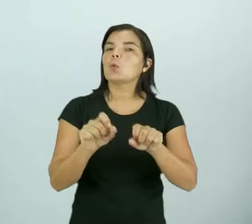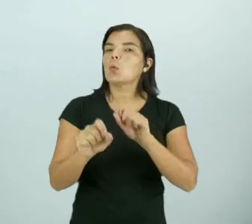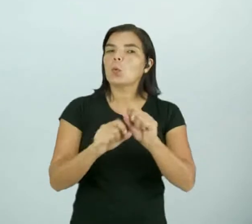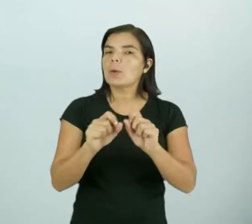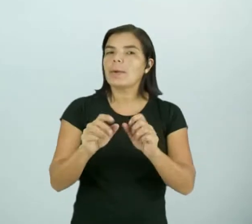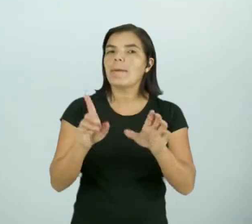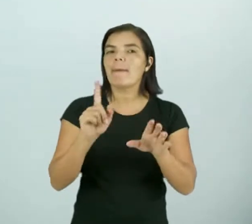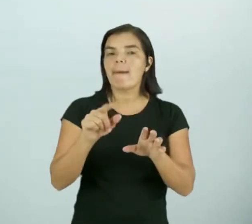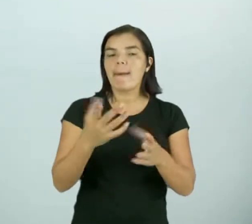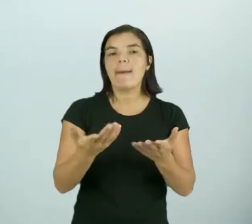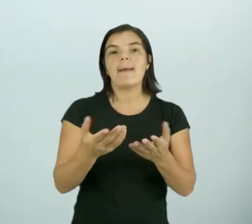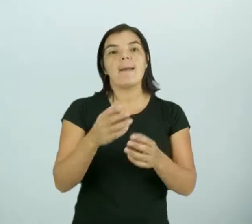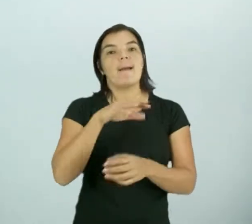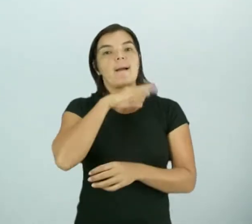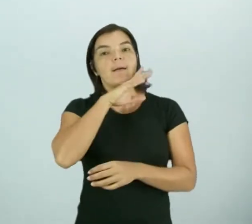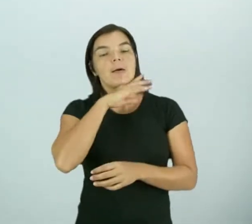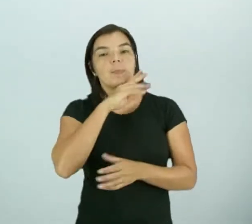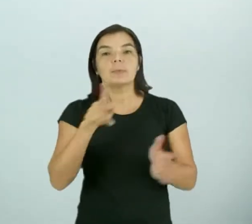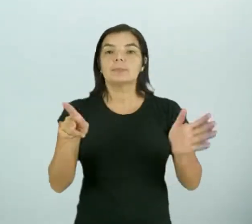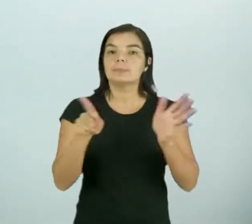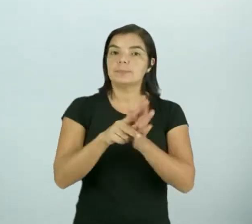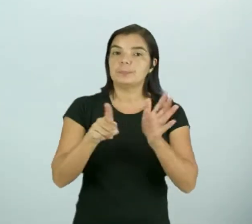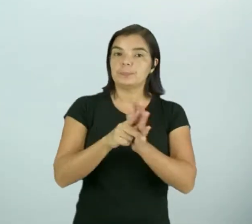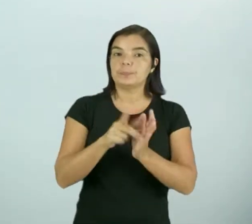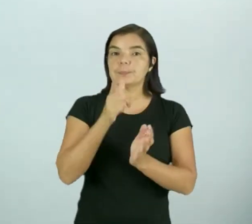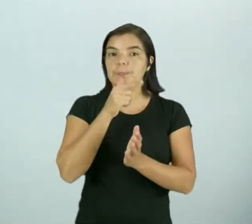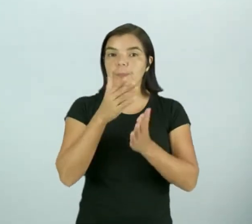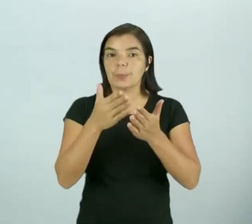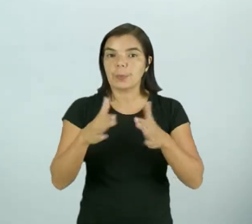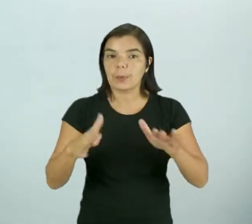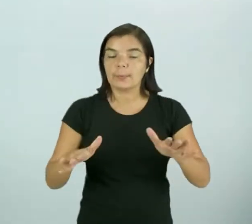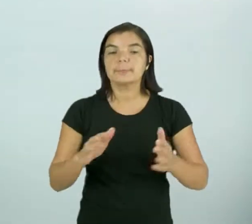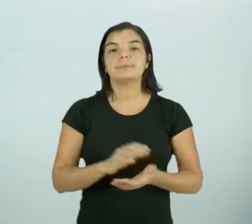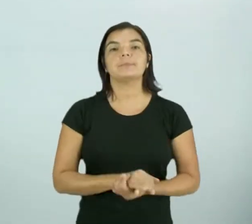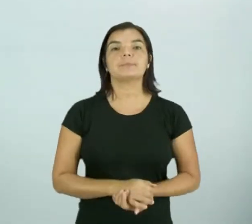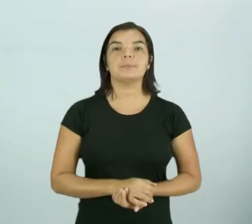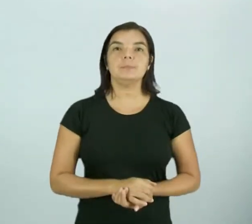são animais exclusivamente aquáticos, tá?